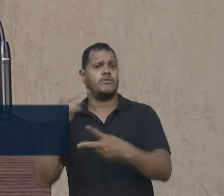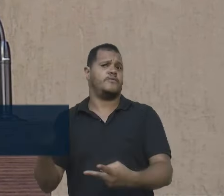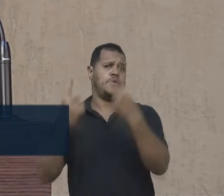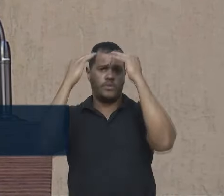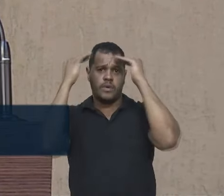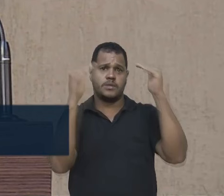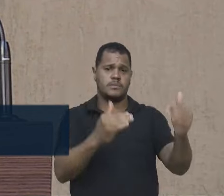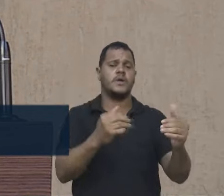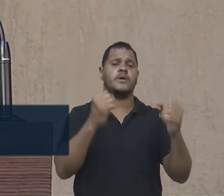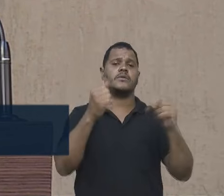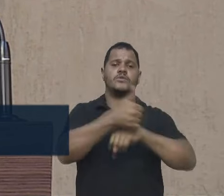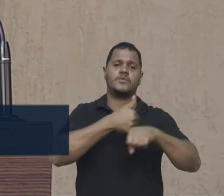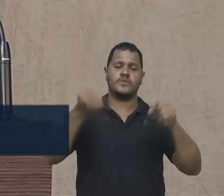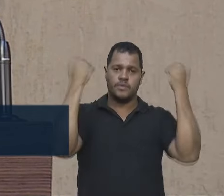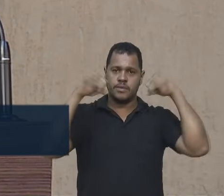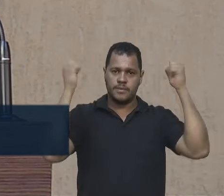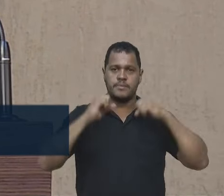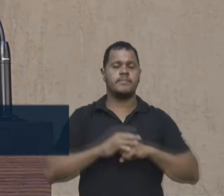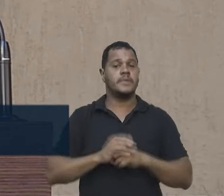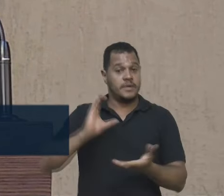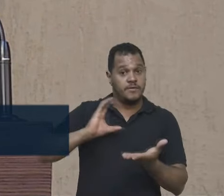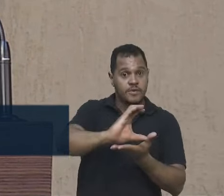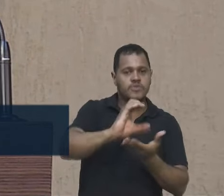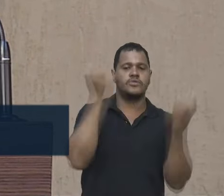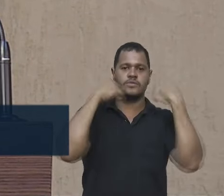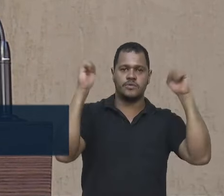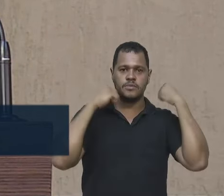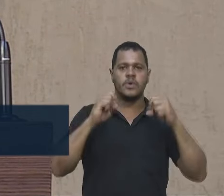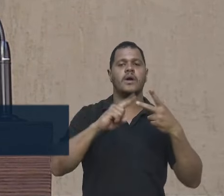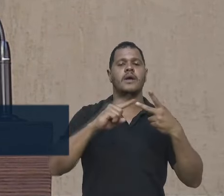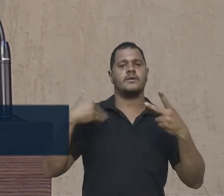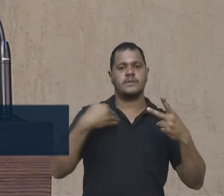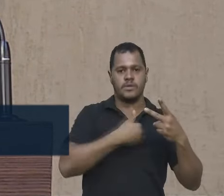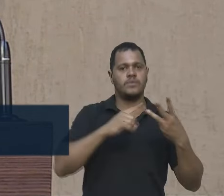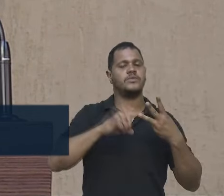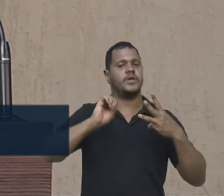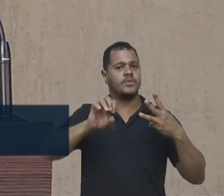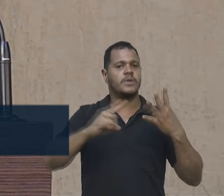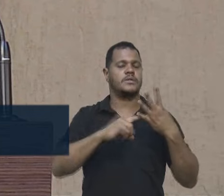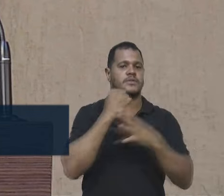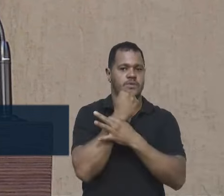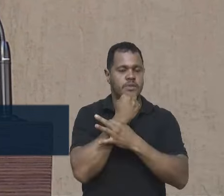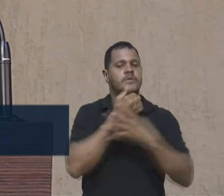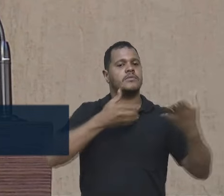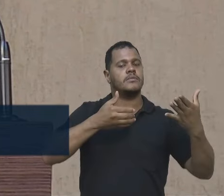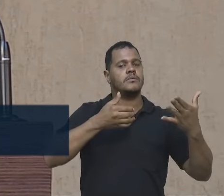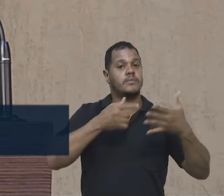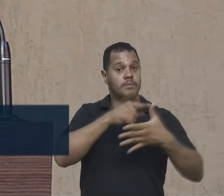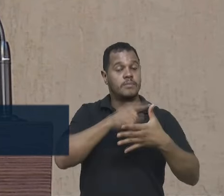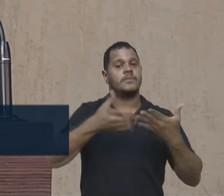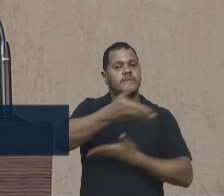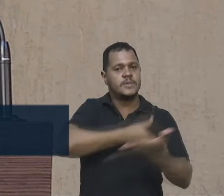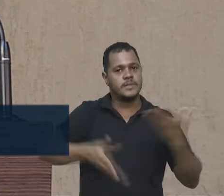final investir ao esporte é investir em saúde educação Segurança Pública socialização